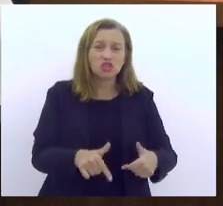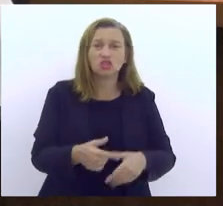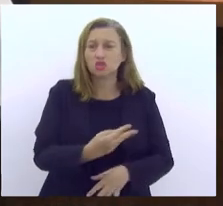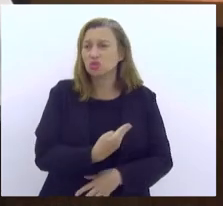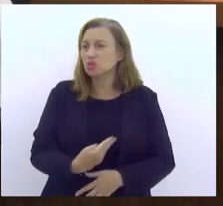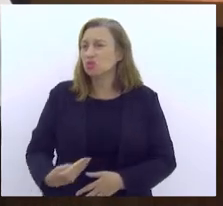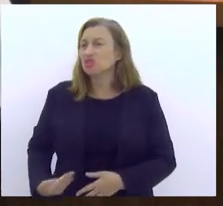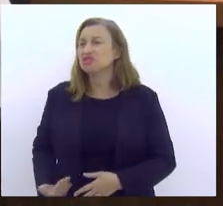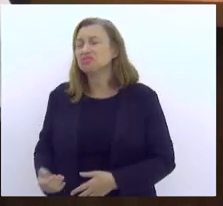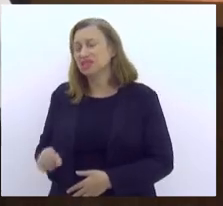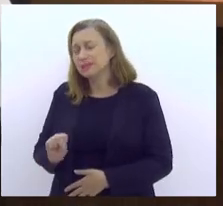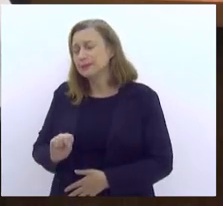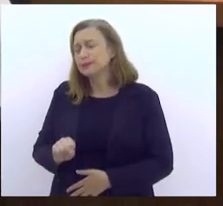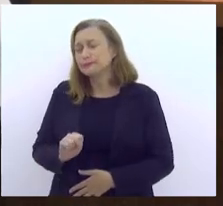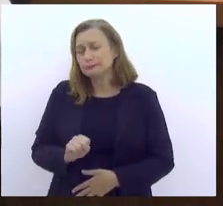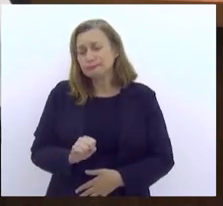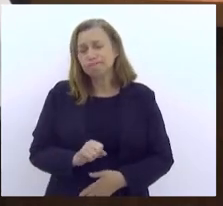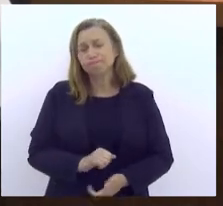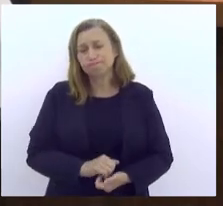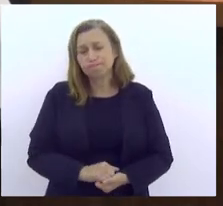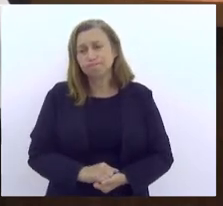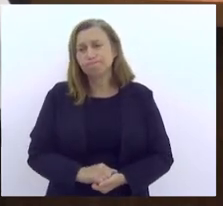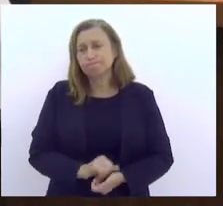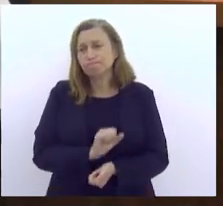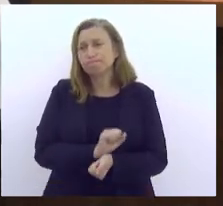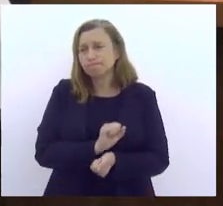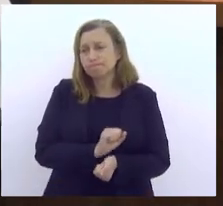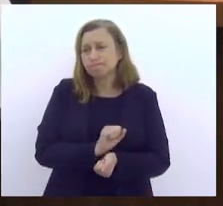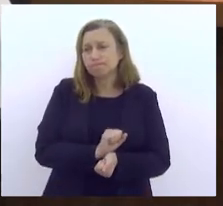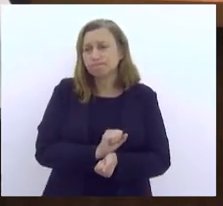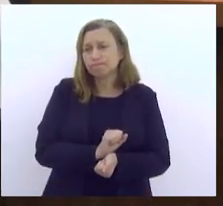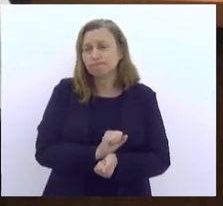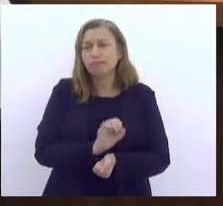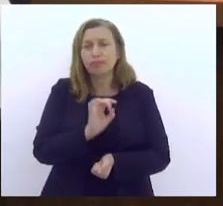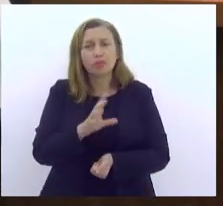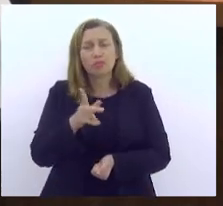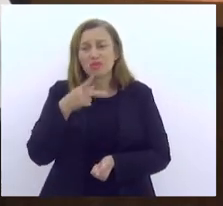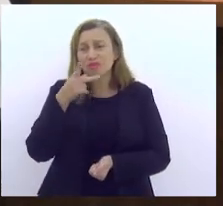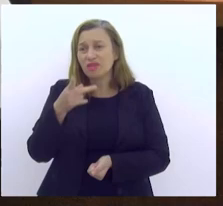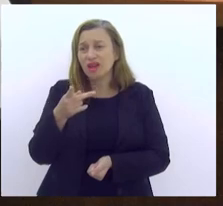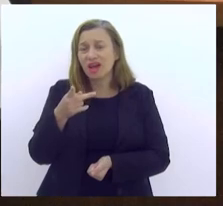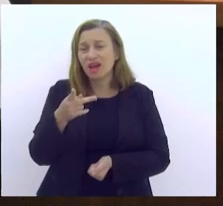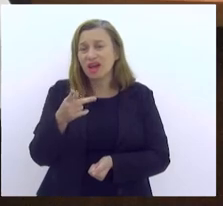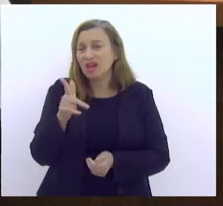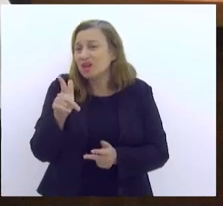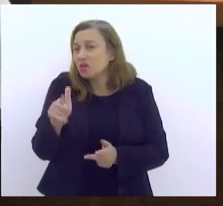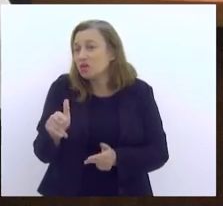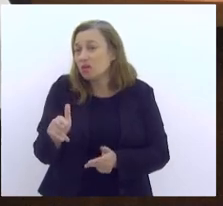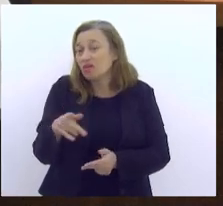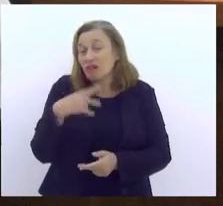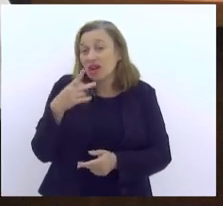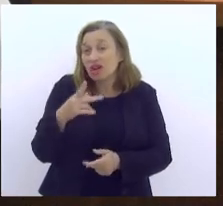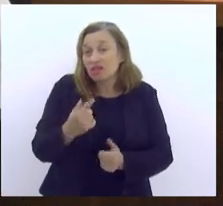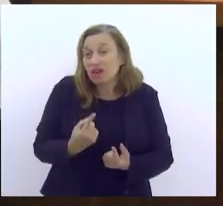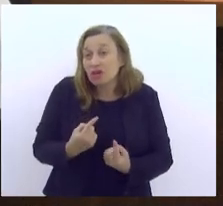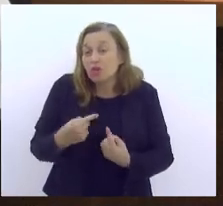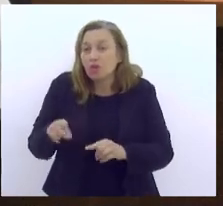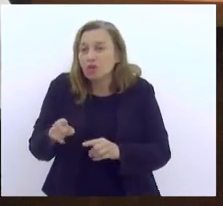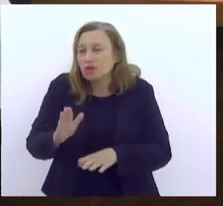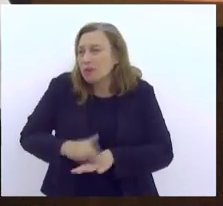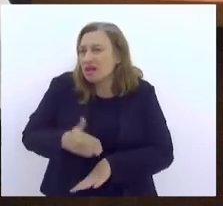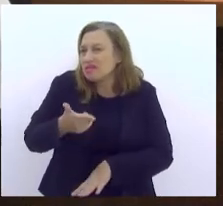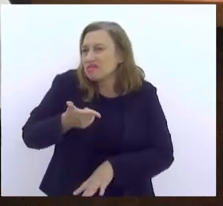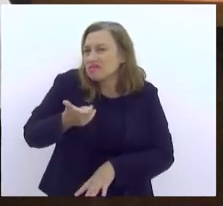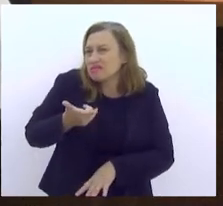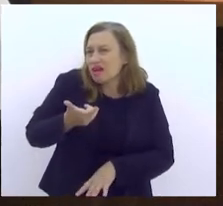que, sim, espera esse momento só para dizer mais do mesmo, dizer que vai atacar com mais armas,